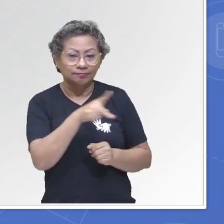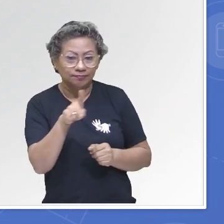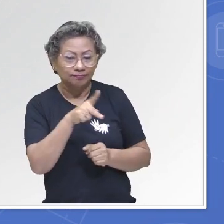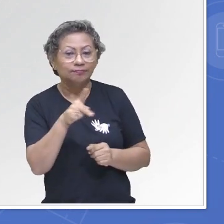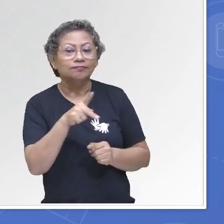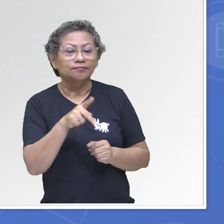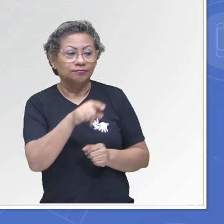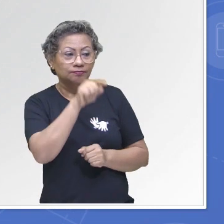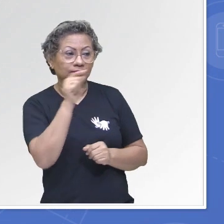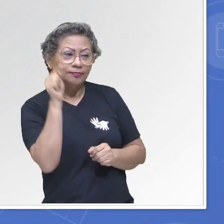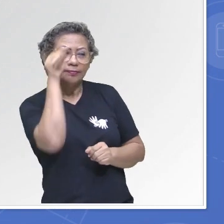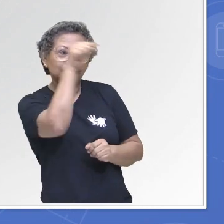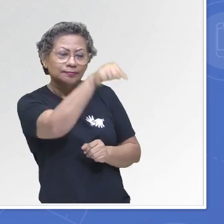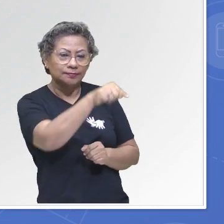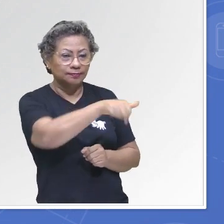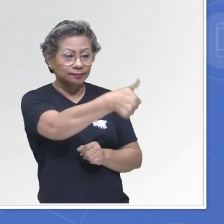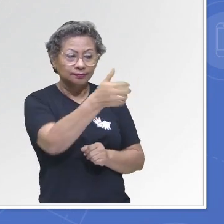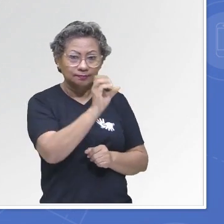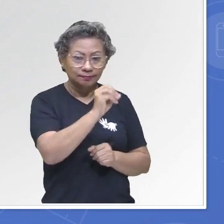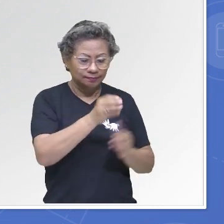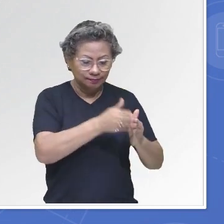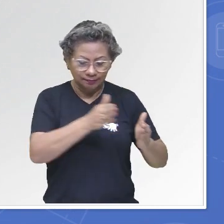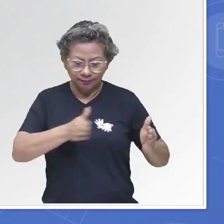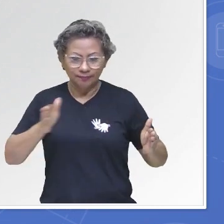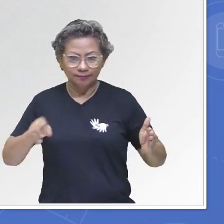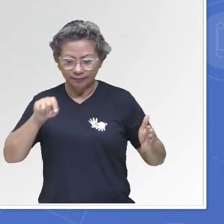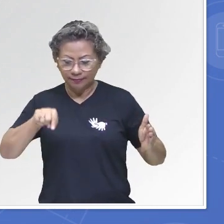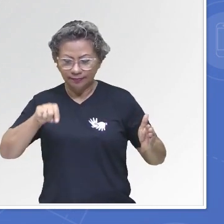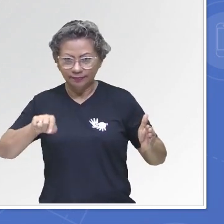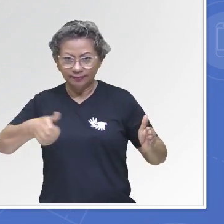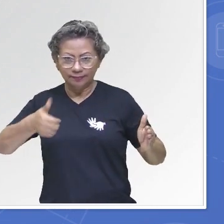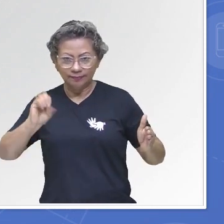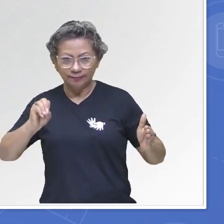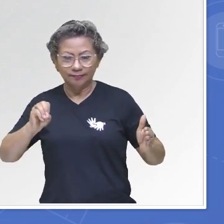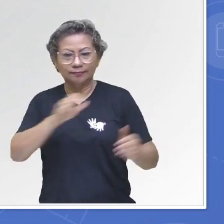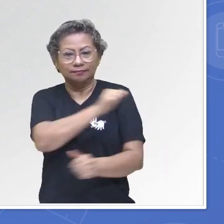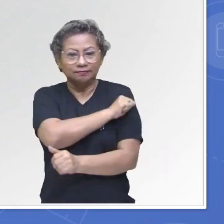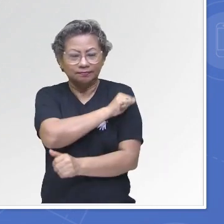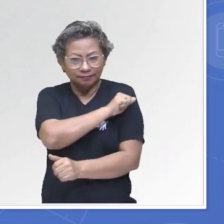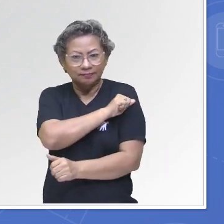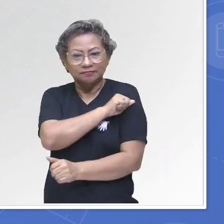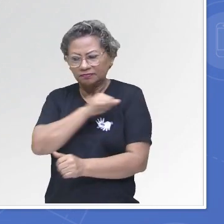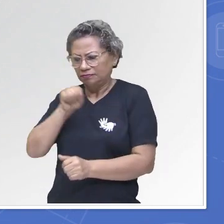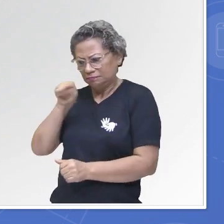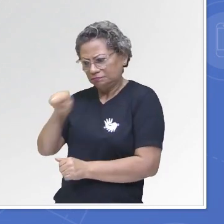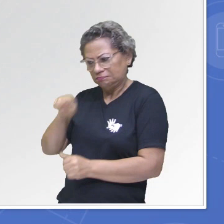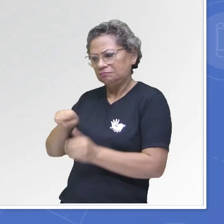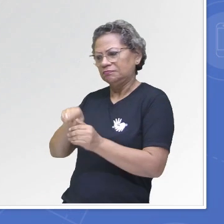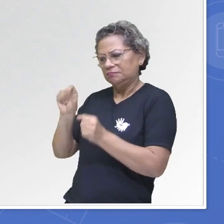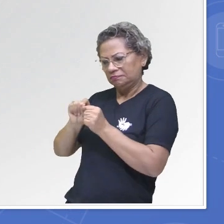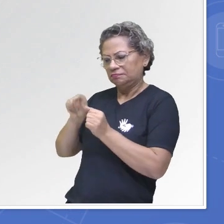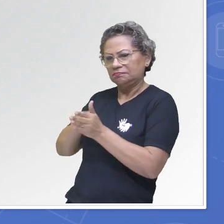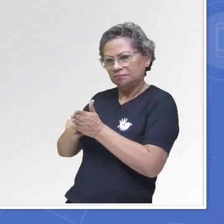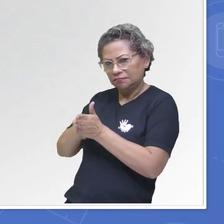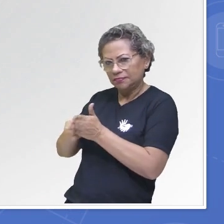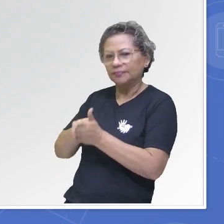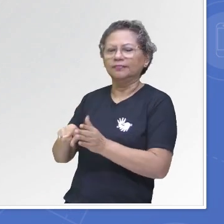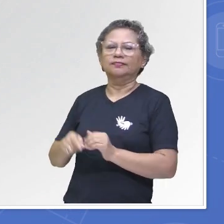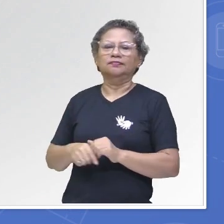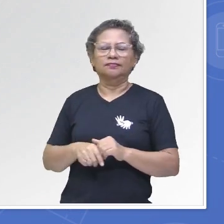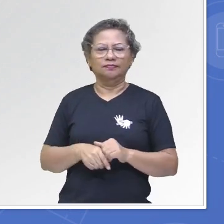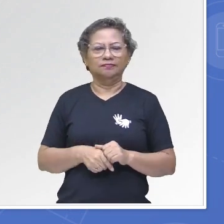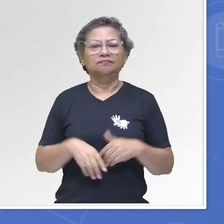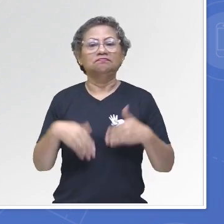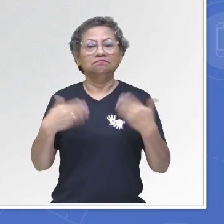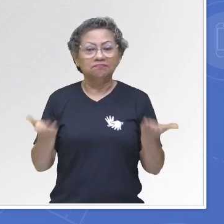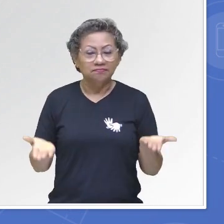aluno. A nossa pergunta é, que tipo de amostragem foi utilizada, né? Esse tipo aí é bem característico.